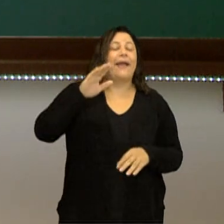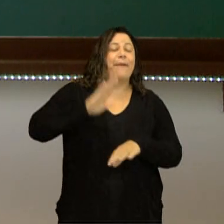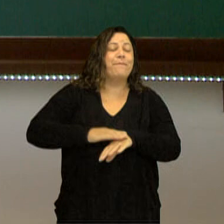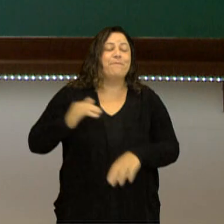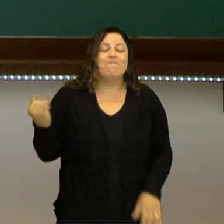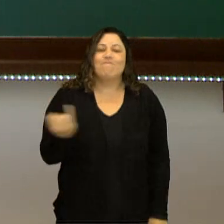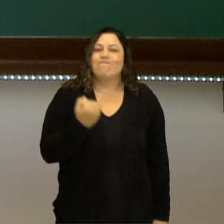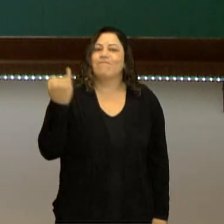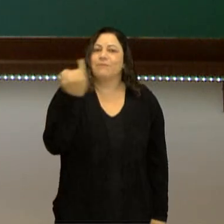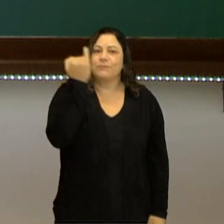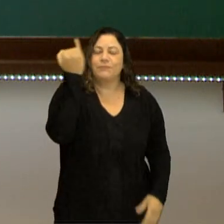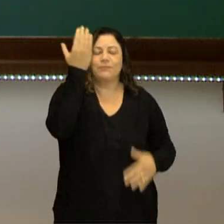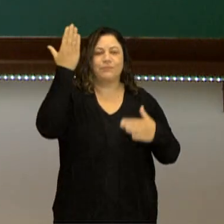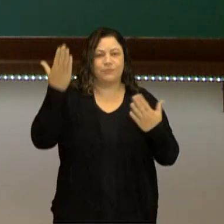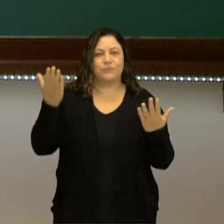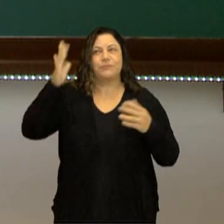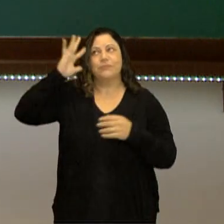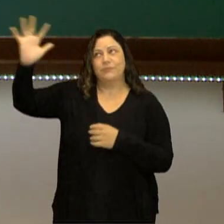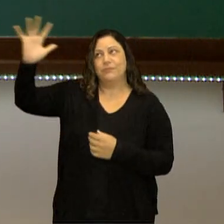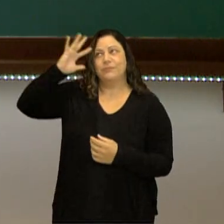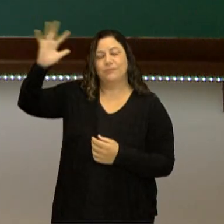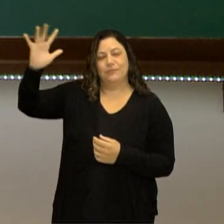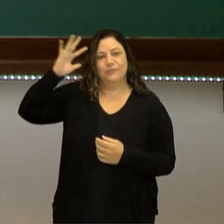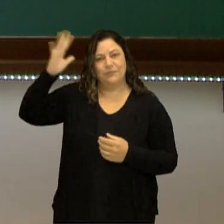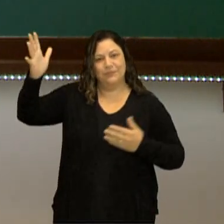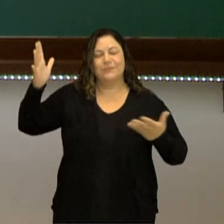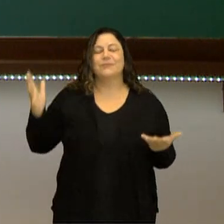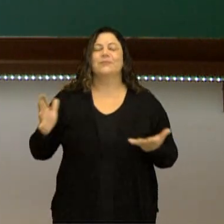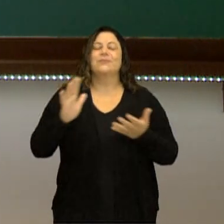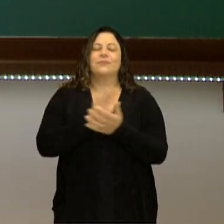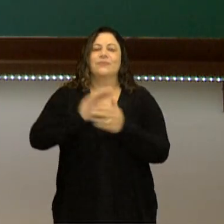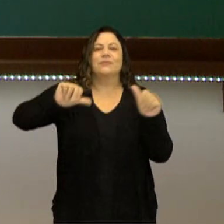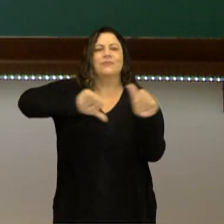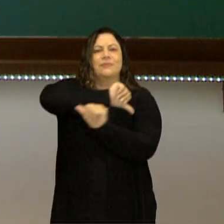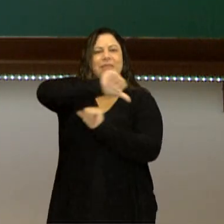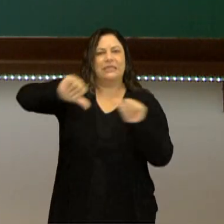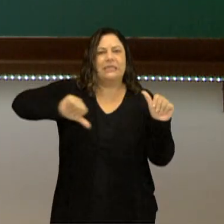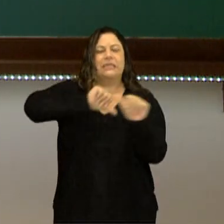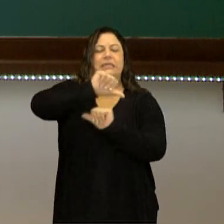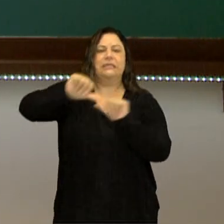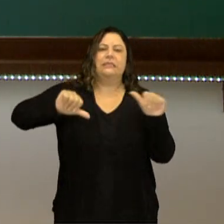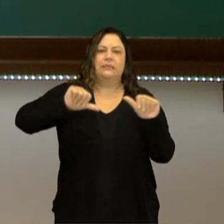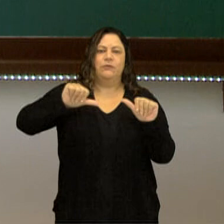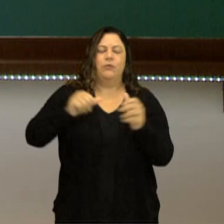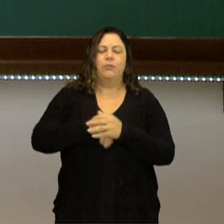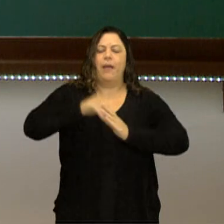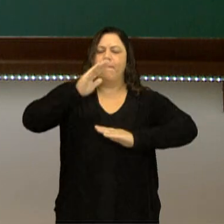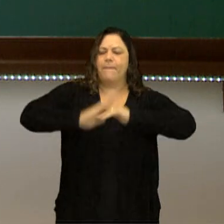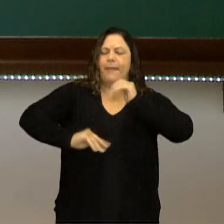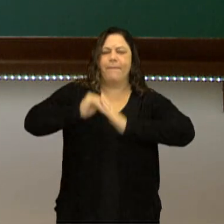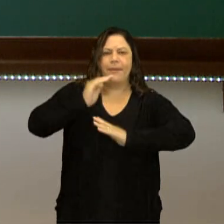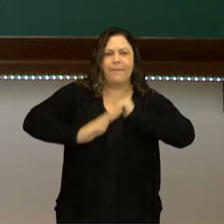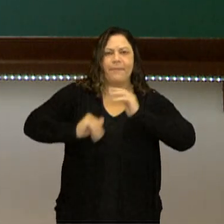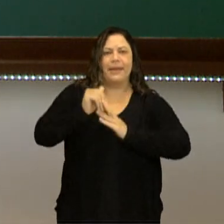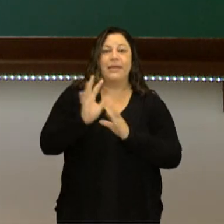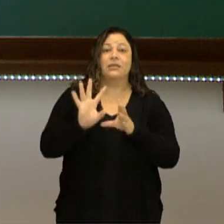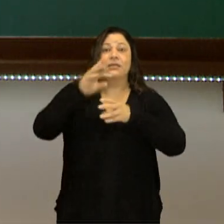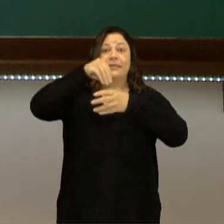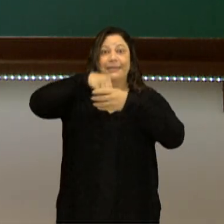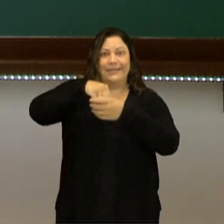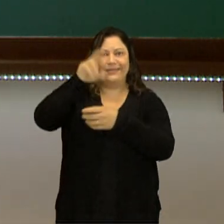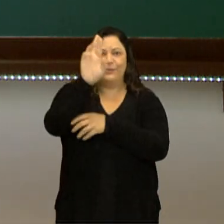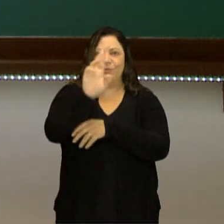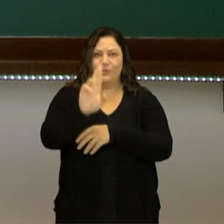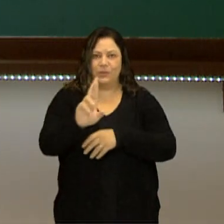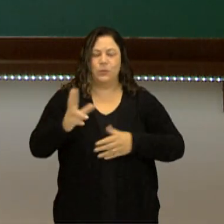importante, porque é essa teoria que vai ser transformada numa prática dentro da Rússia. Vamos